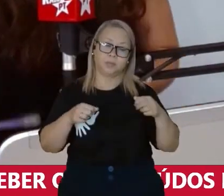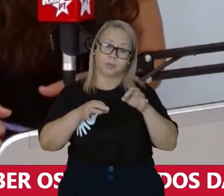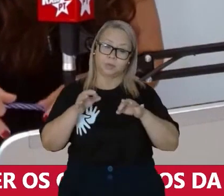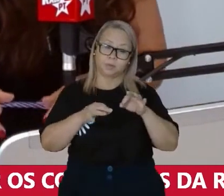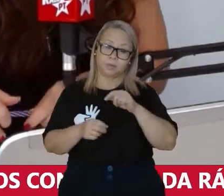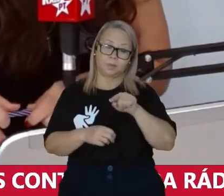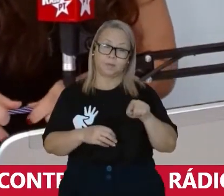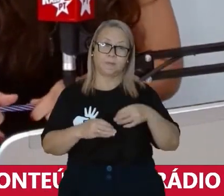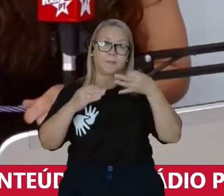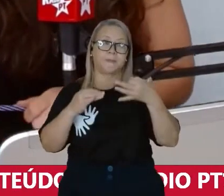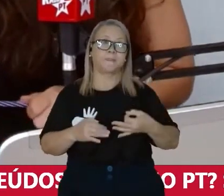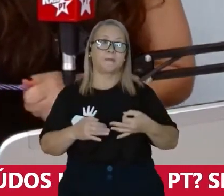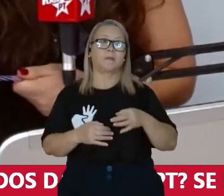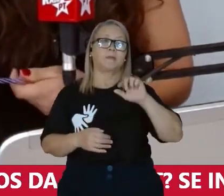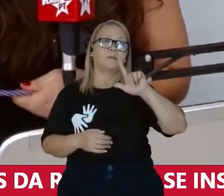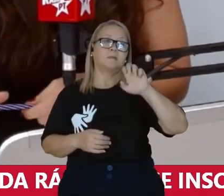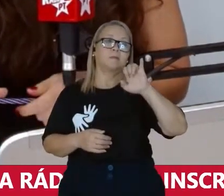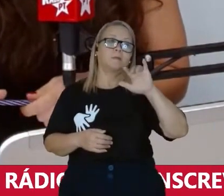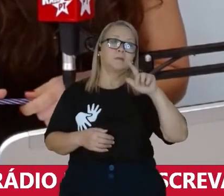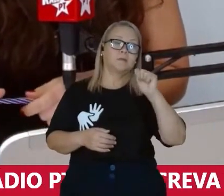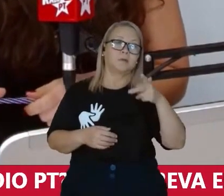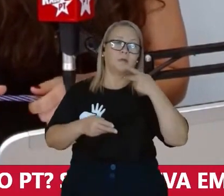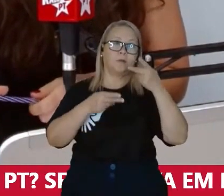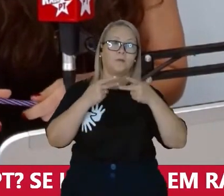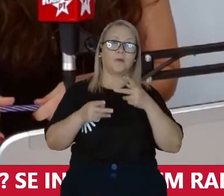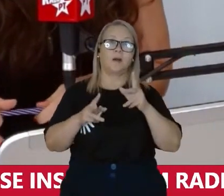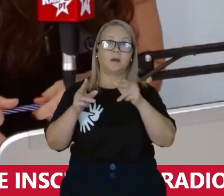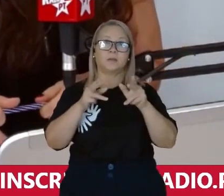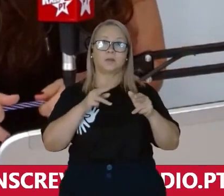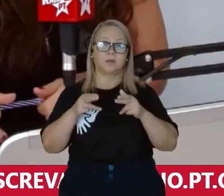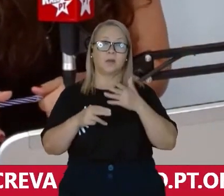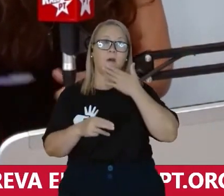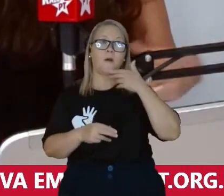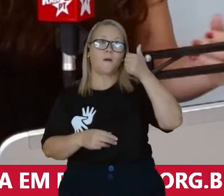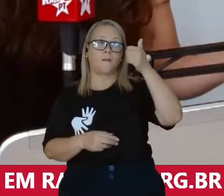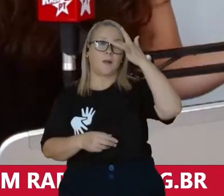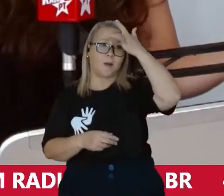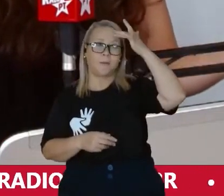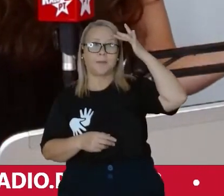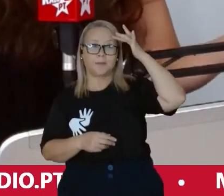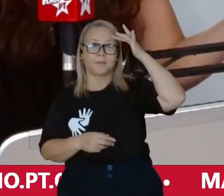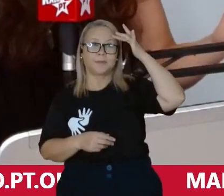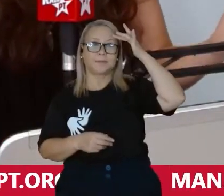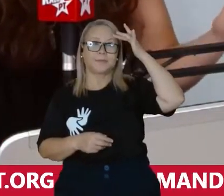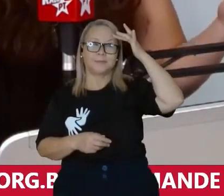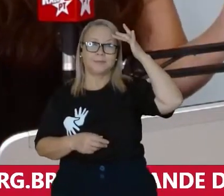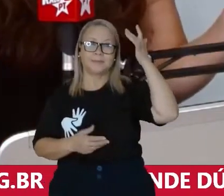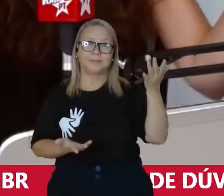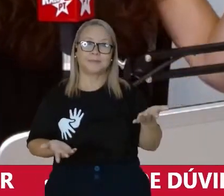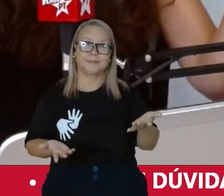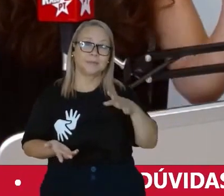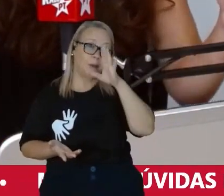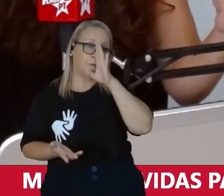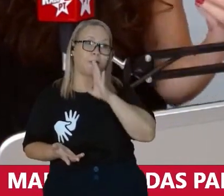Com certeza. Leila Germano diz aqui, tesoureiros, melhor pessoa. A gente não sabe como se referir, né, a um perfil, mas ele